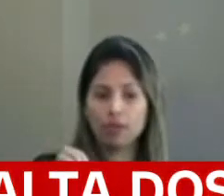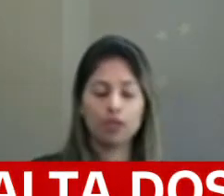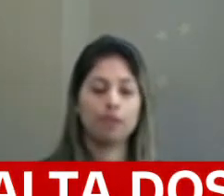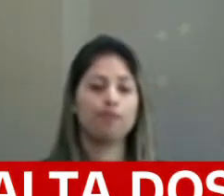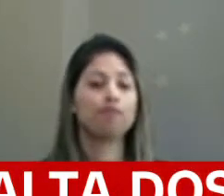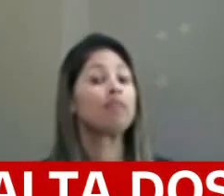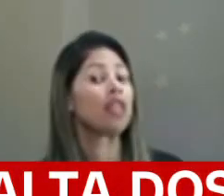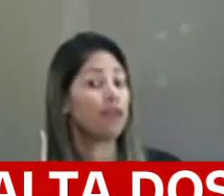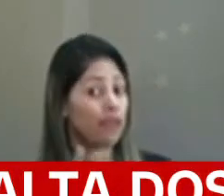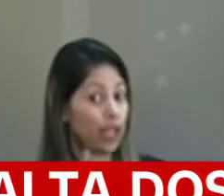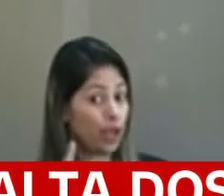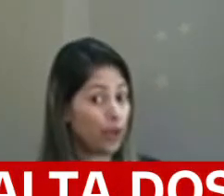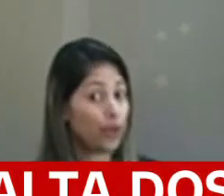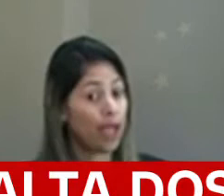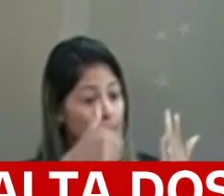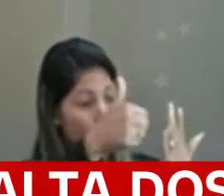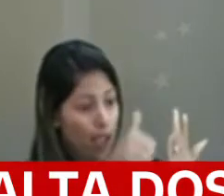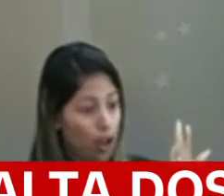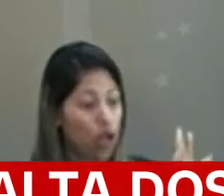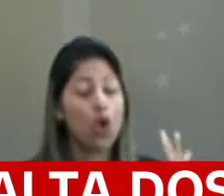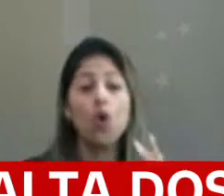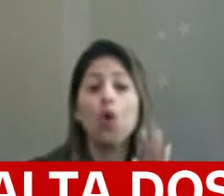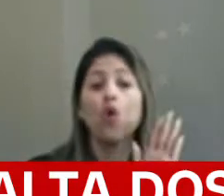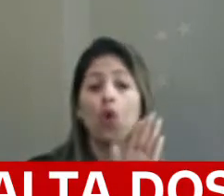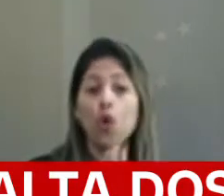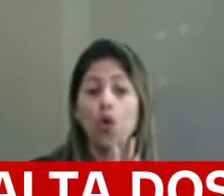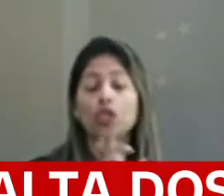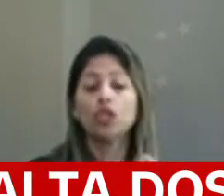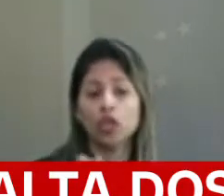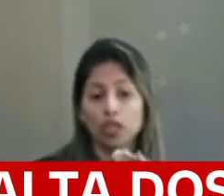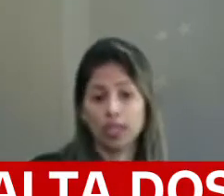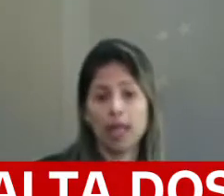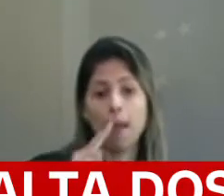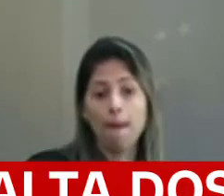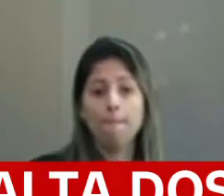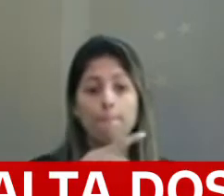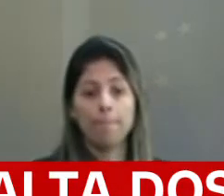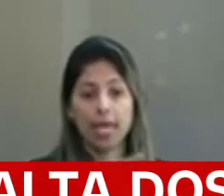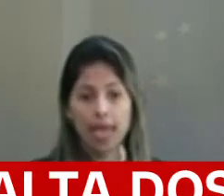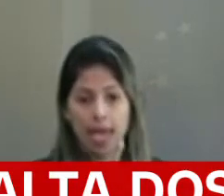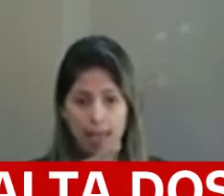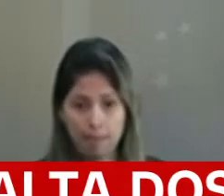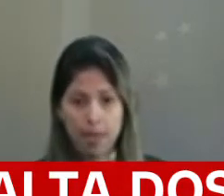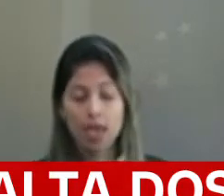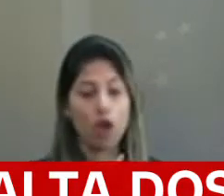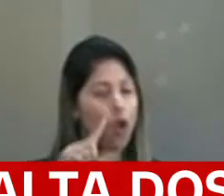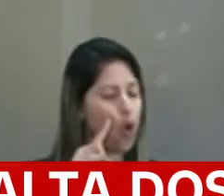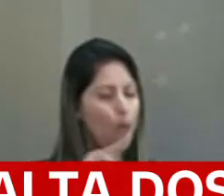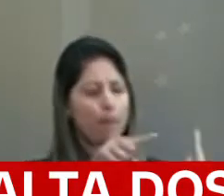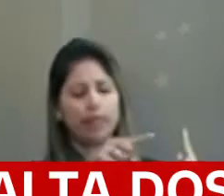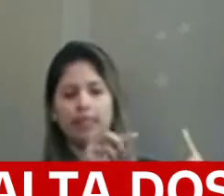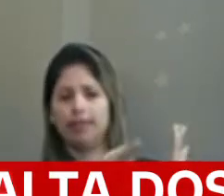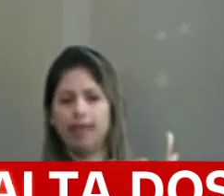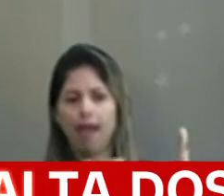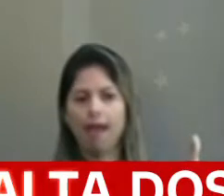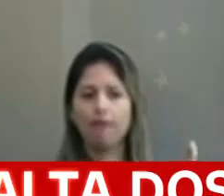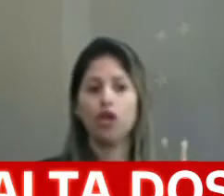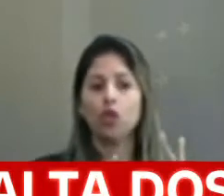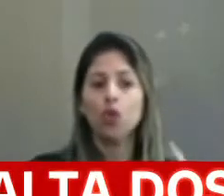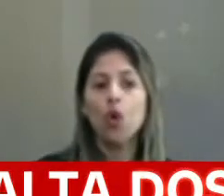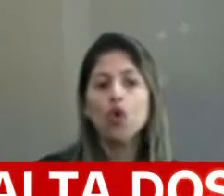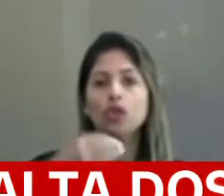o aspecto da constitucionalidade material, o PLP observa todas as exigências